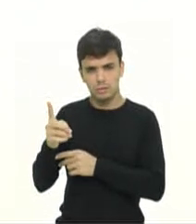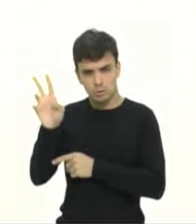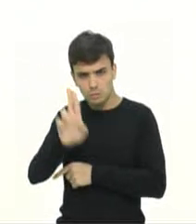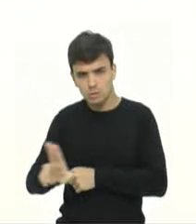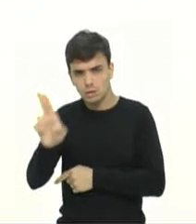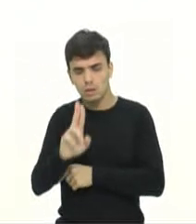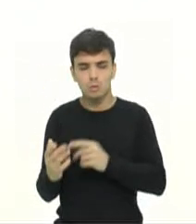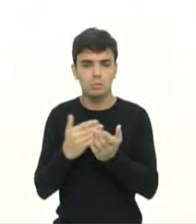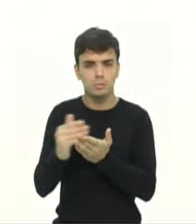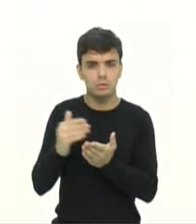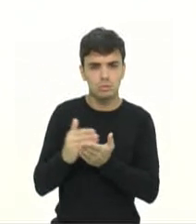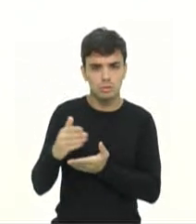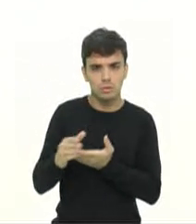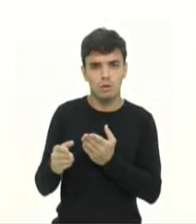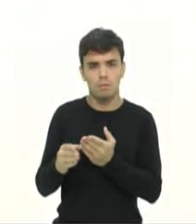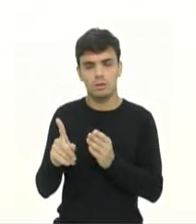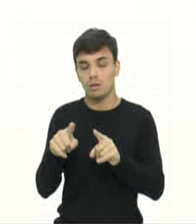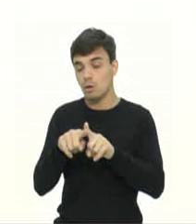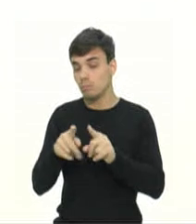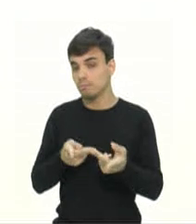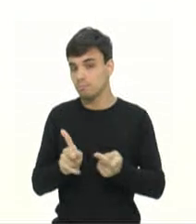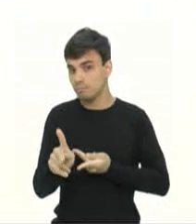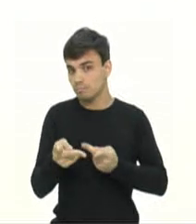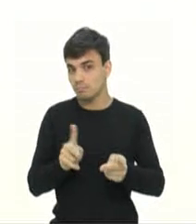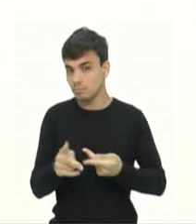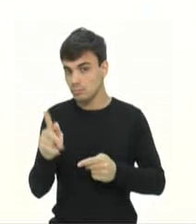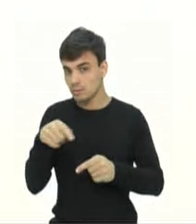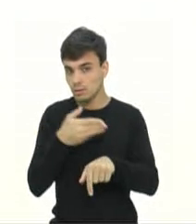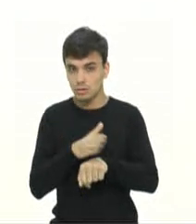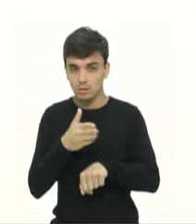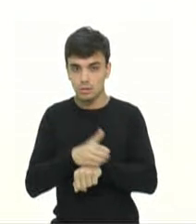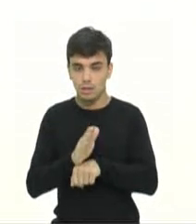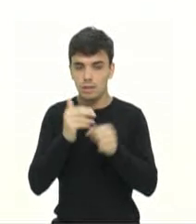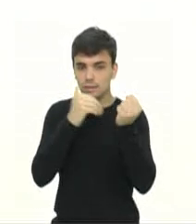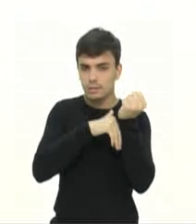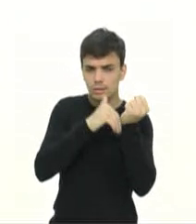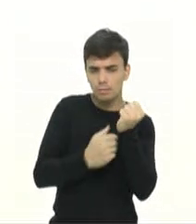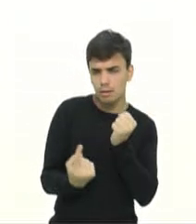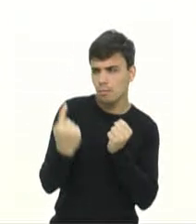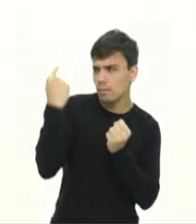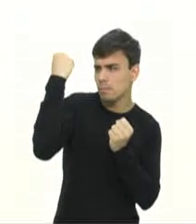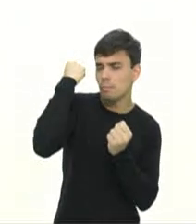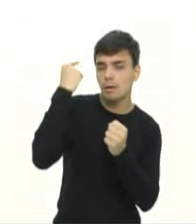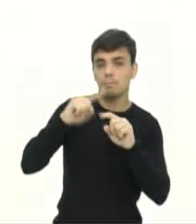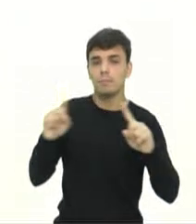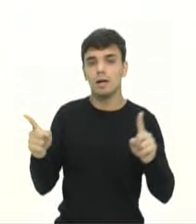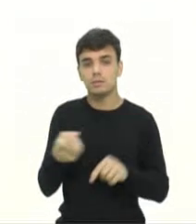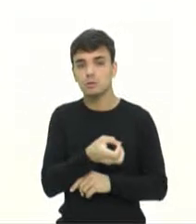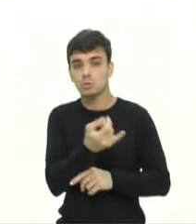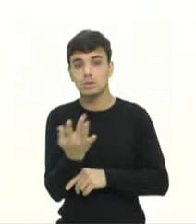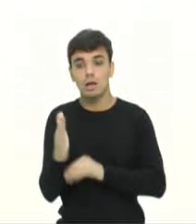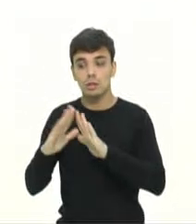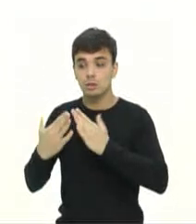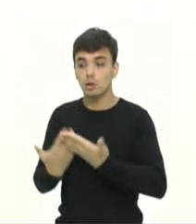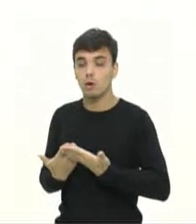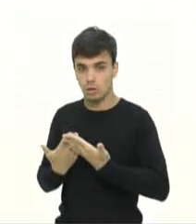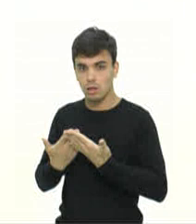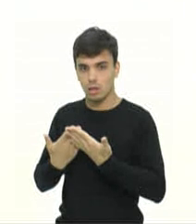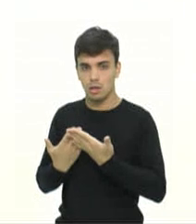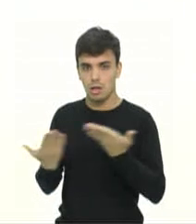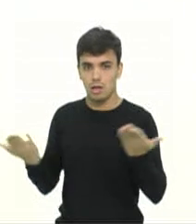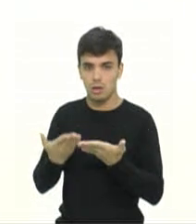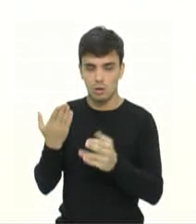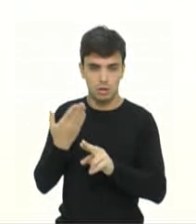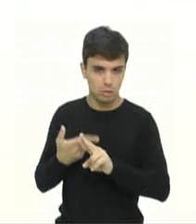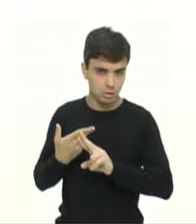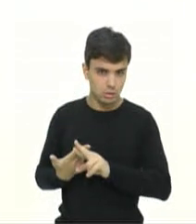florescer. Devido ao fato do karatê ter sido praticado secretamente no passado, um grande número de escolas e estilos, que são chamados de